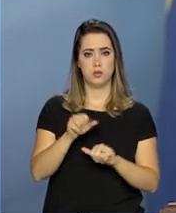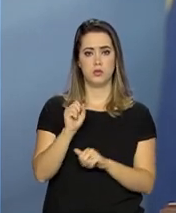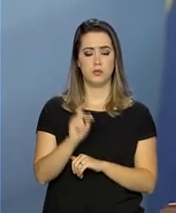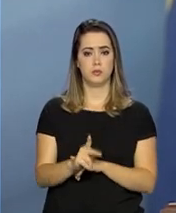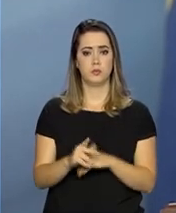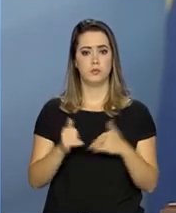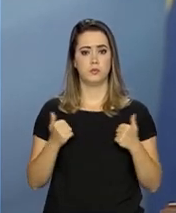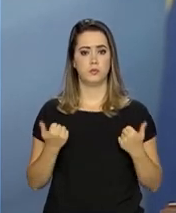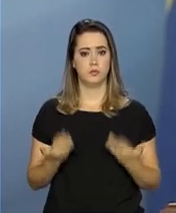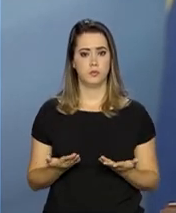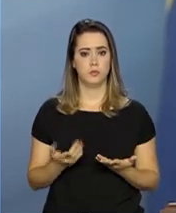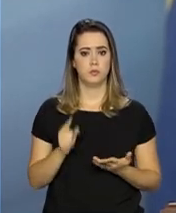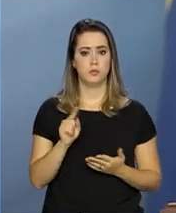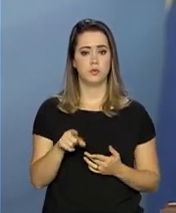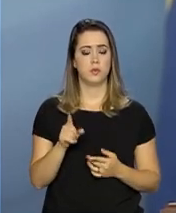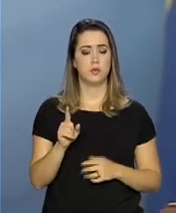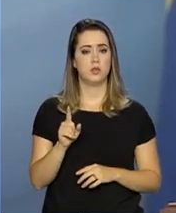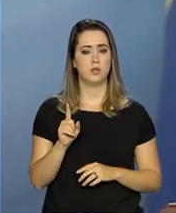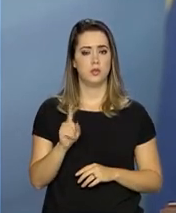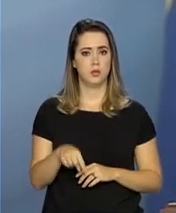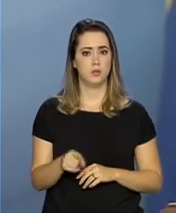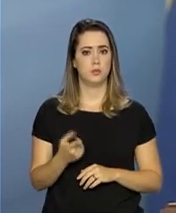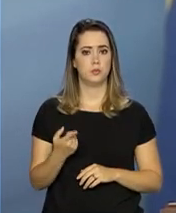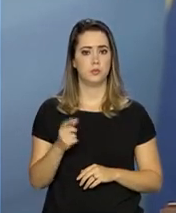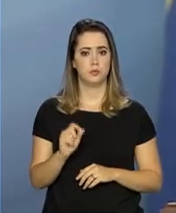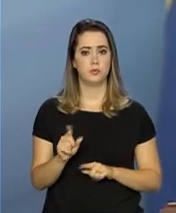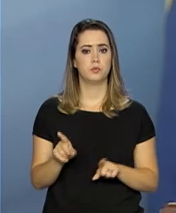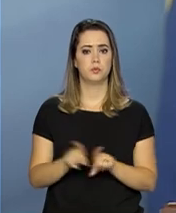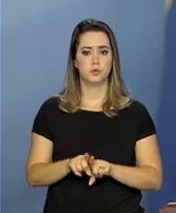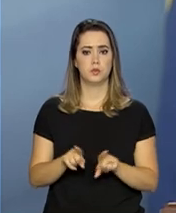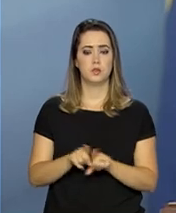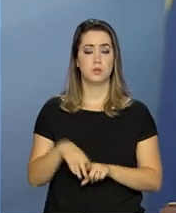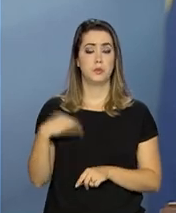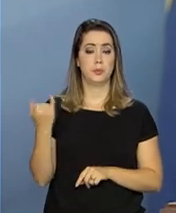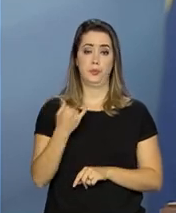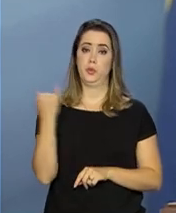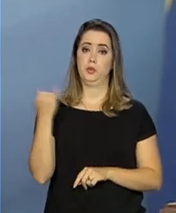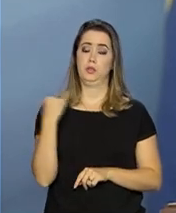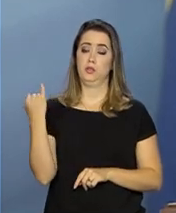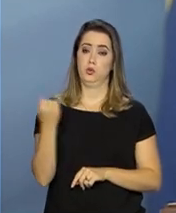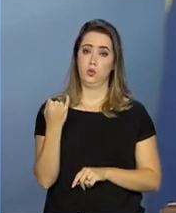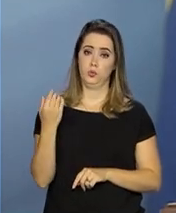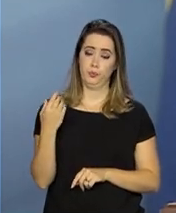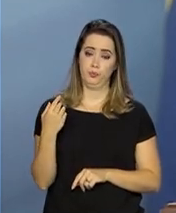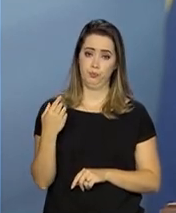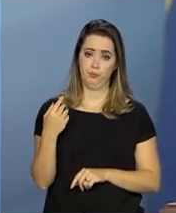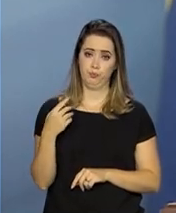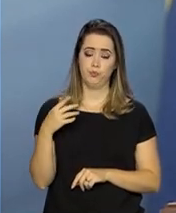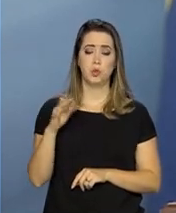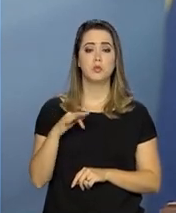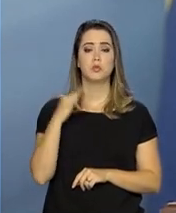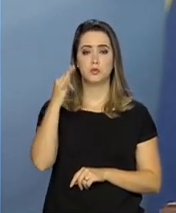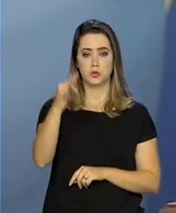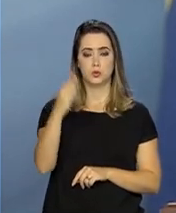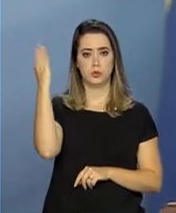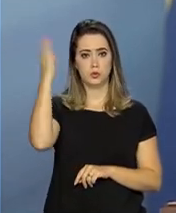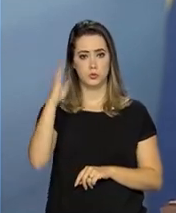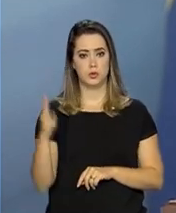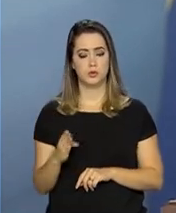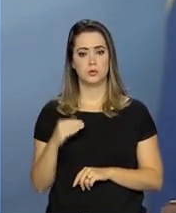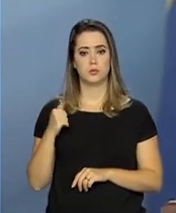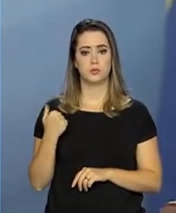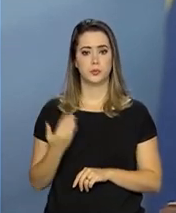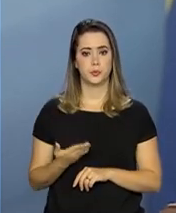Previdência, que é uma medida também extremamente importante para o futuro do país.